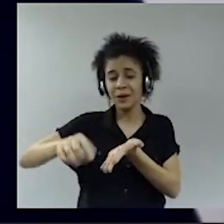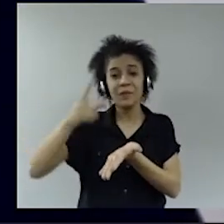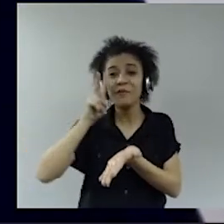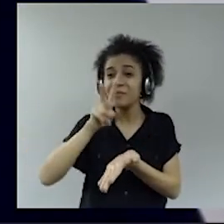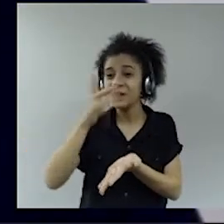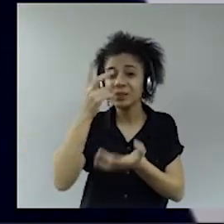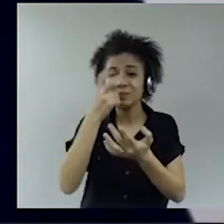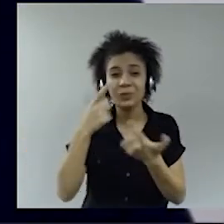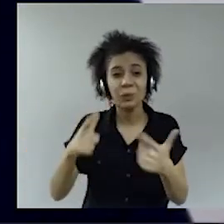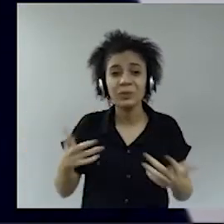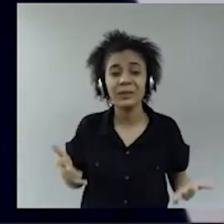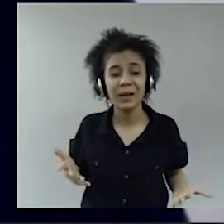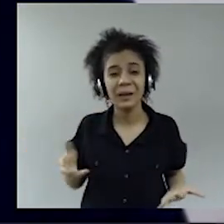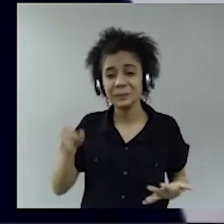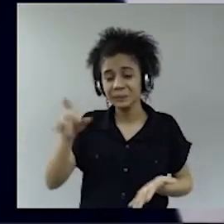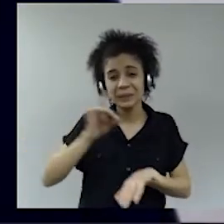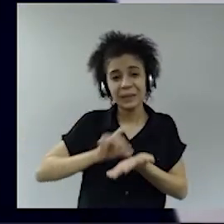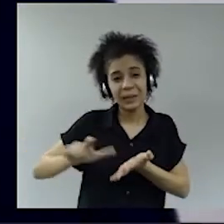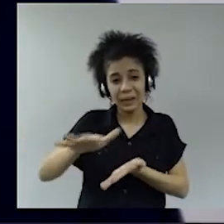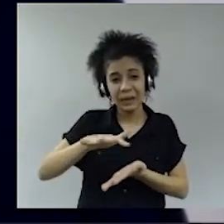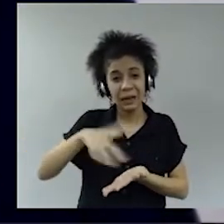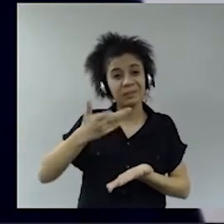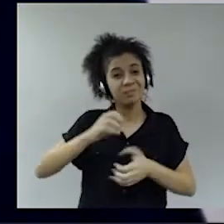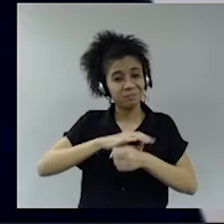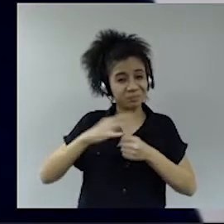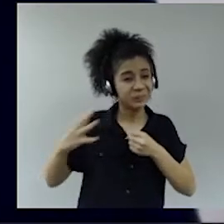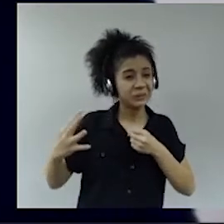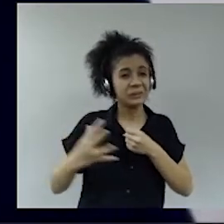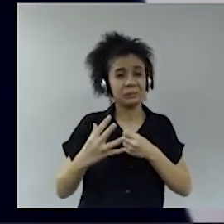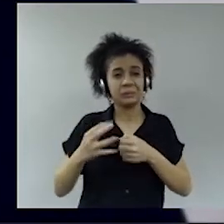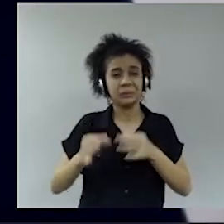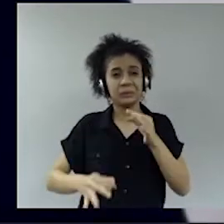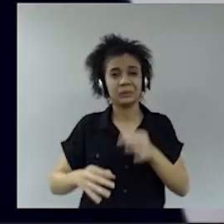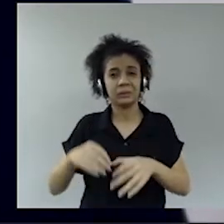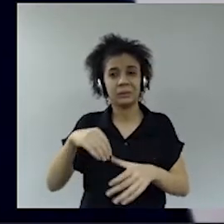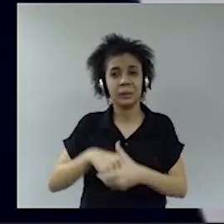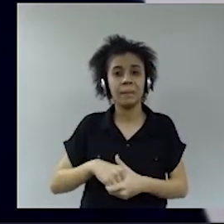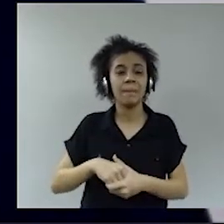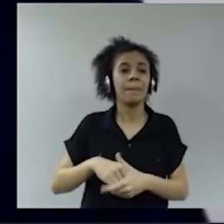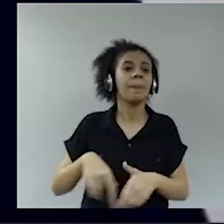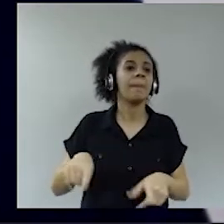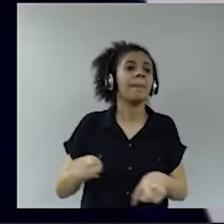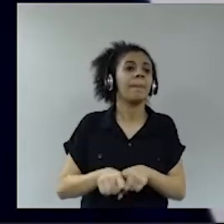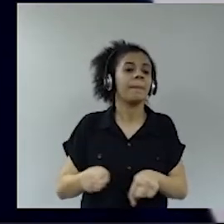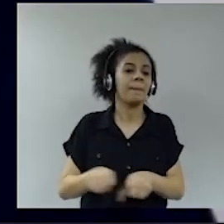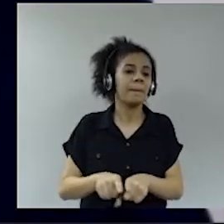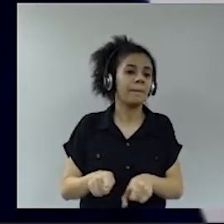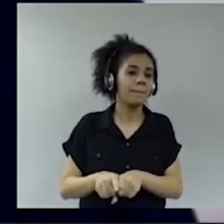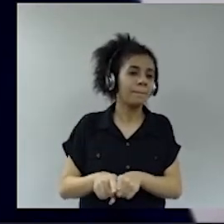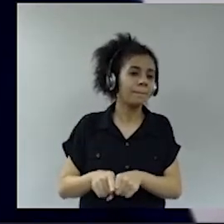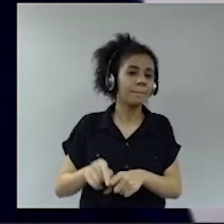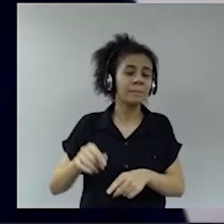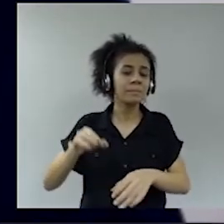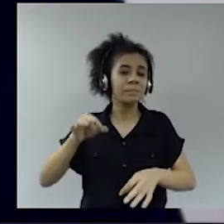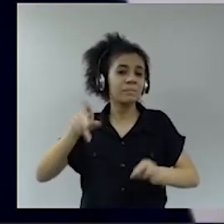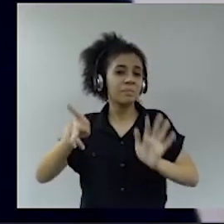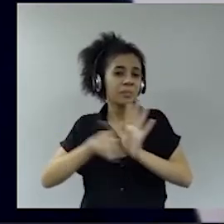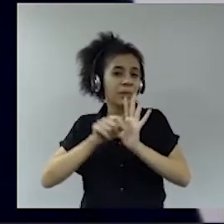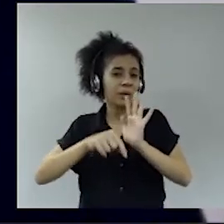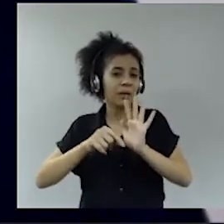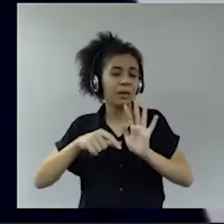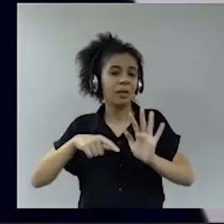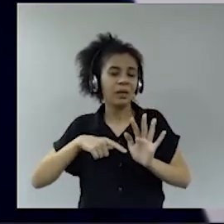tornou o julgamento pelo Tribunal do Júri, pela sua dinâmica e pela liturgia do seu plenário,